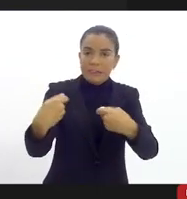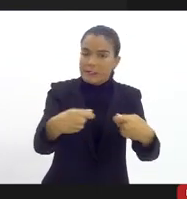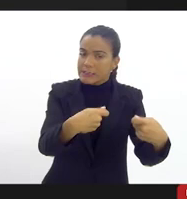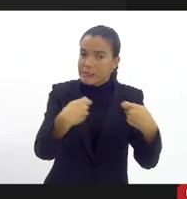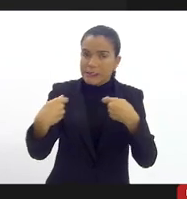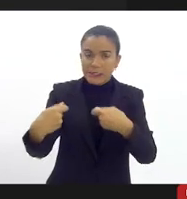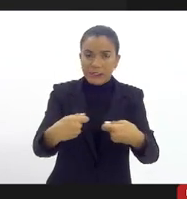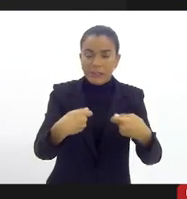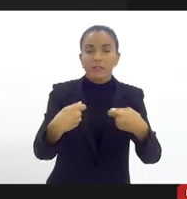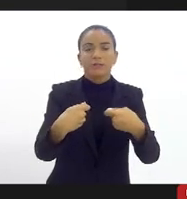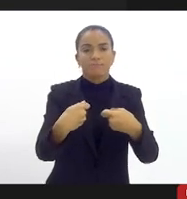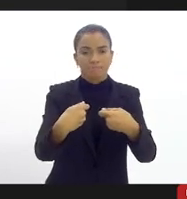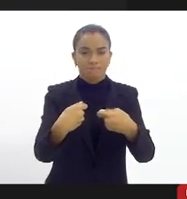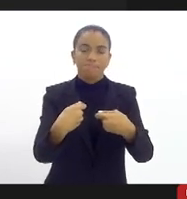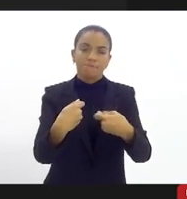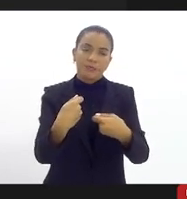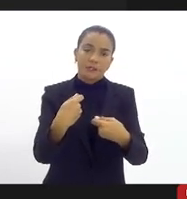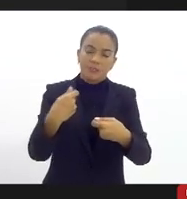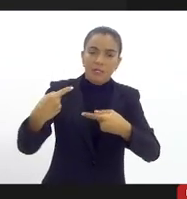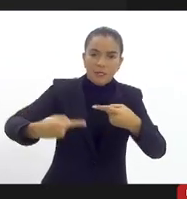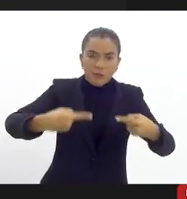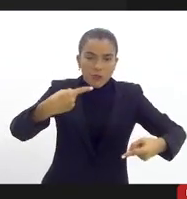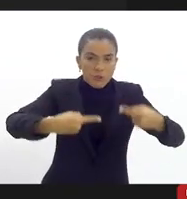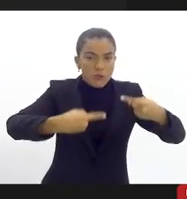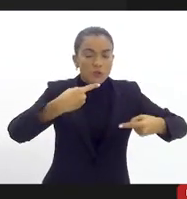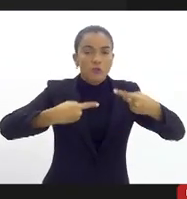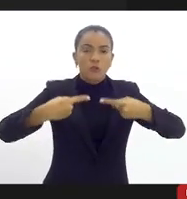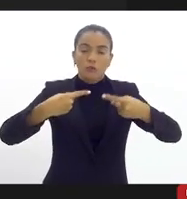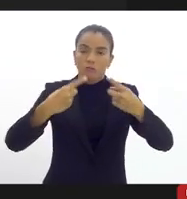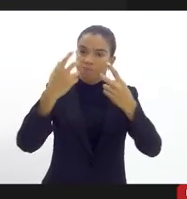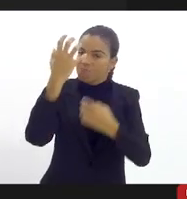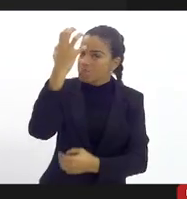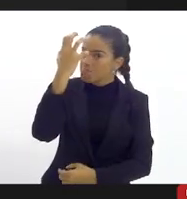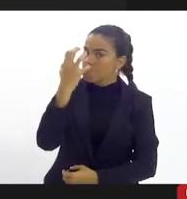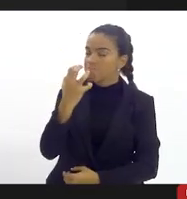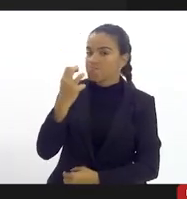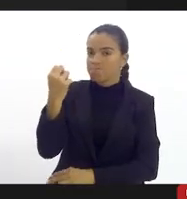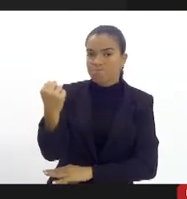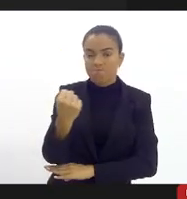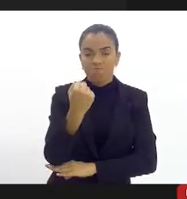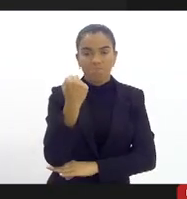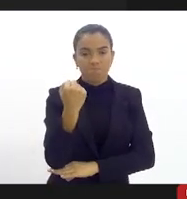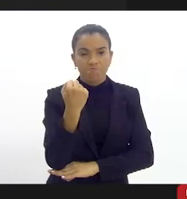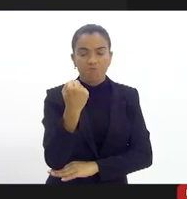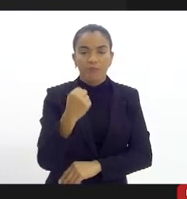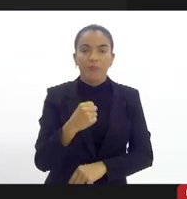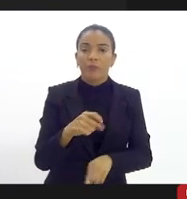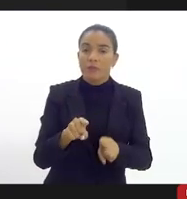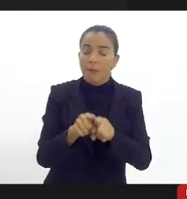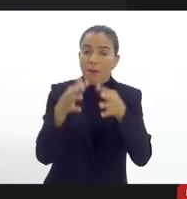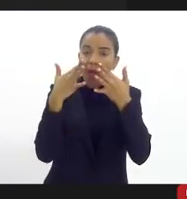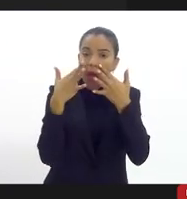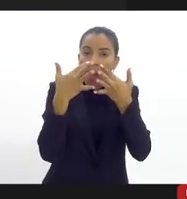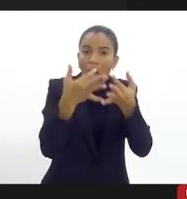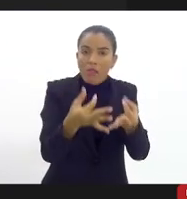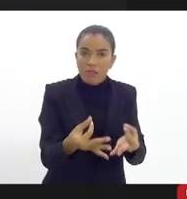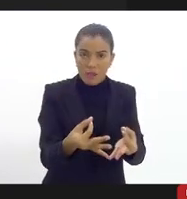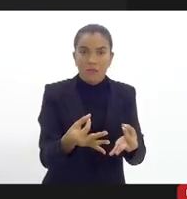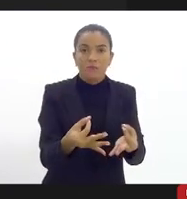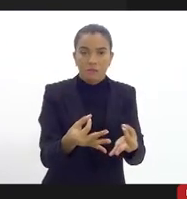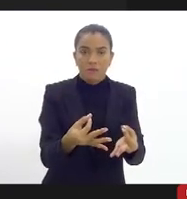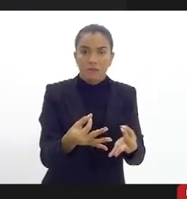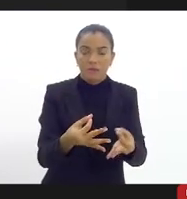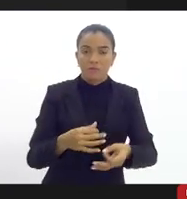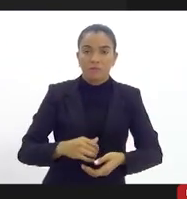ser conduzido com serenidade e atenção e seriedade